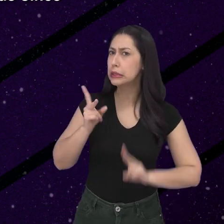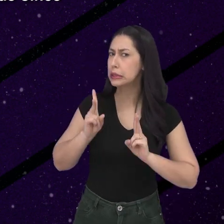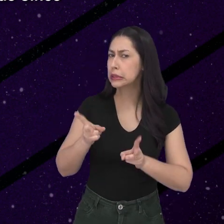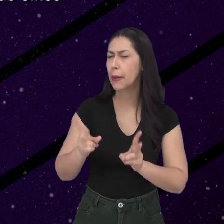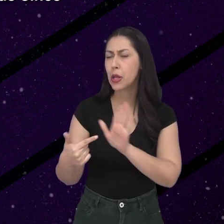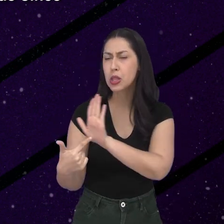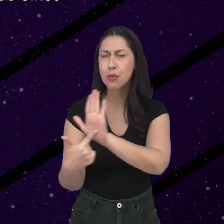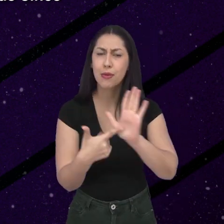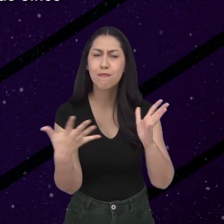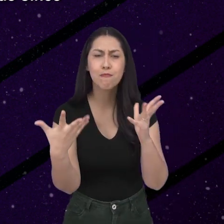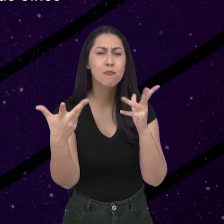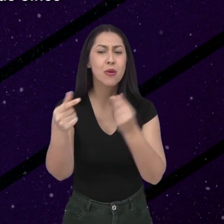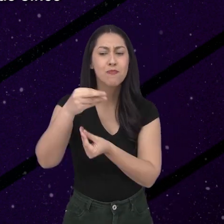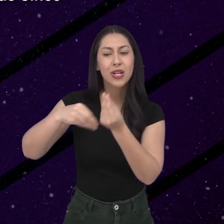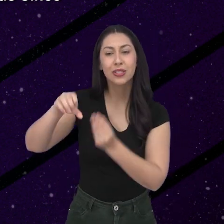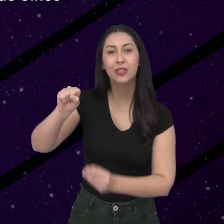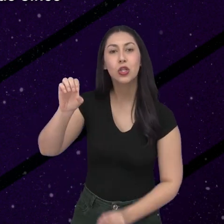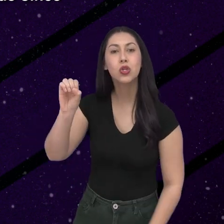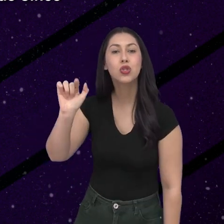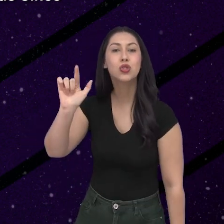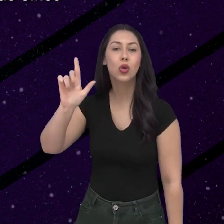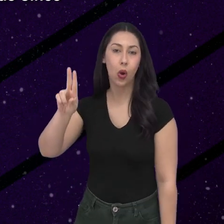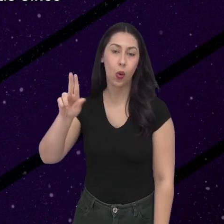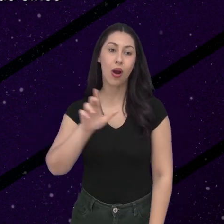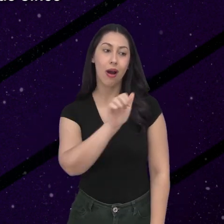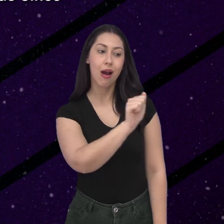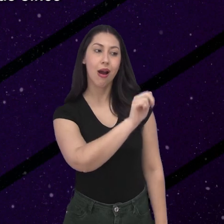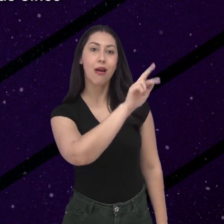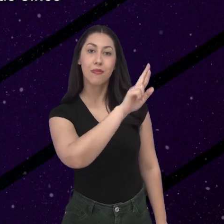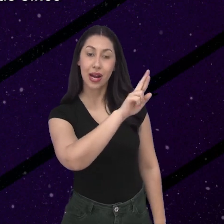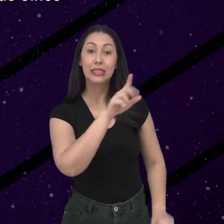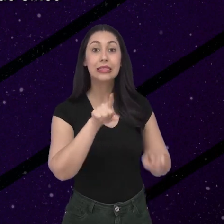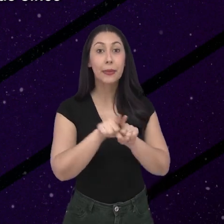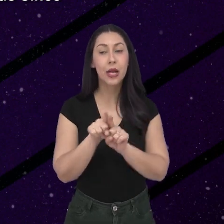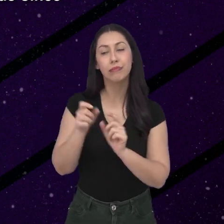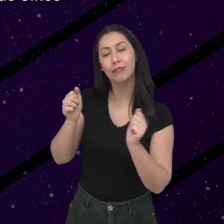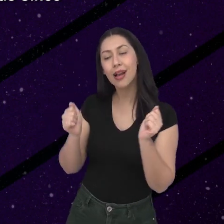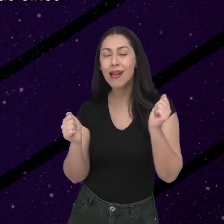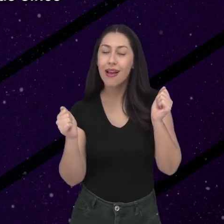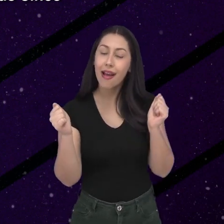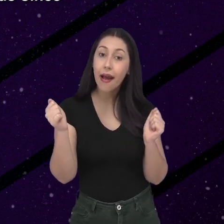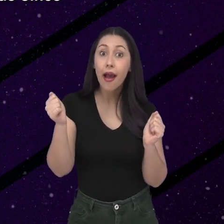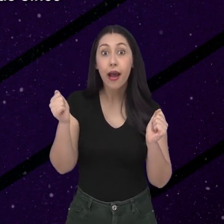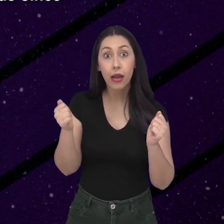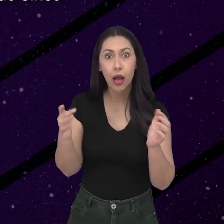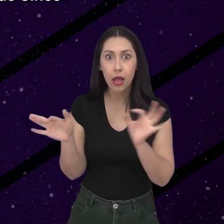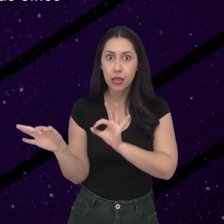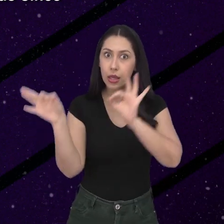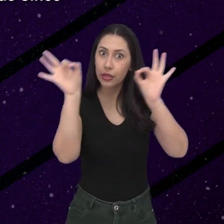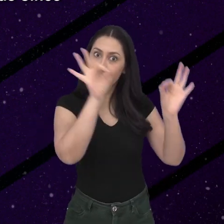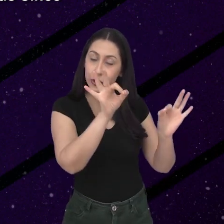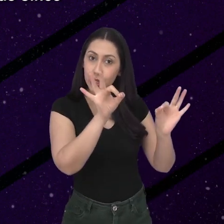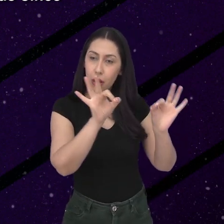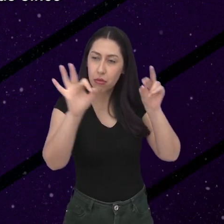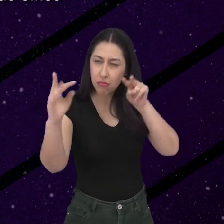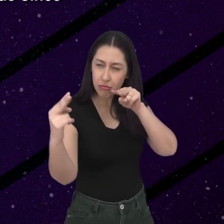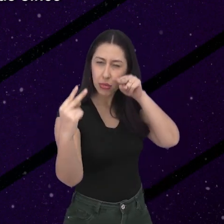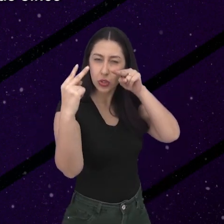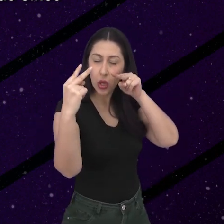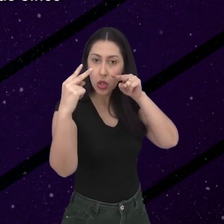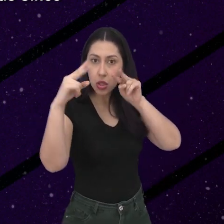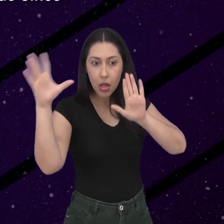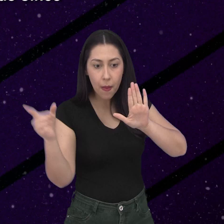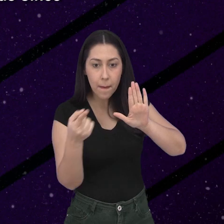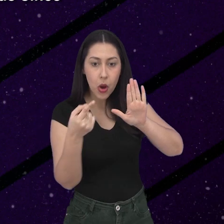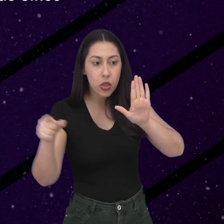o assunto é a mistura de soul, R&B e reggae. Você vai assistir agora ao videoclipe de Meus Olhos, música que faz